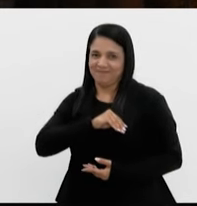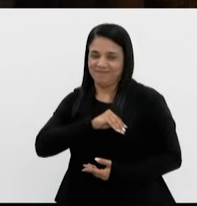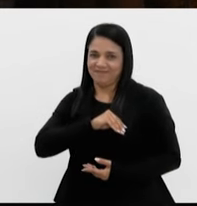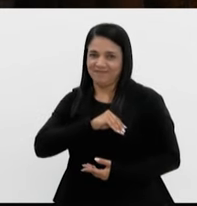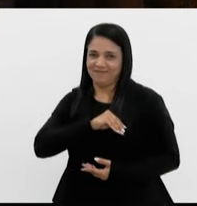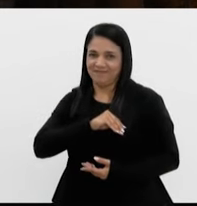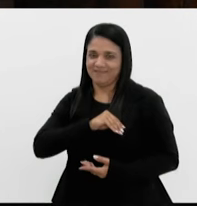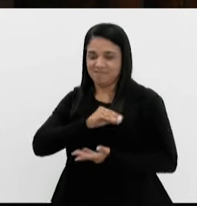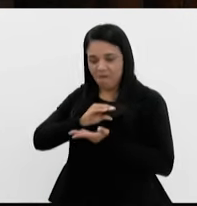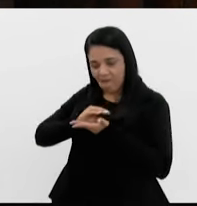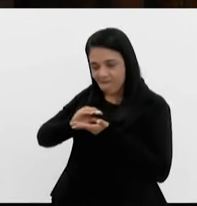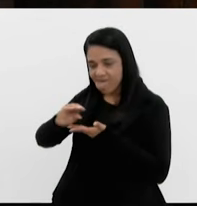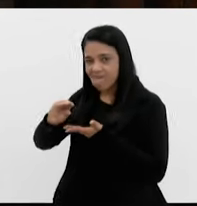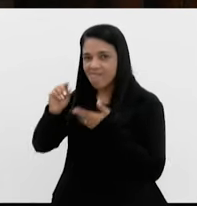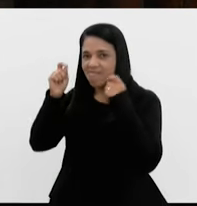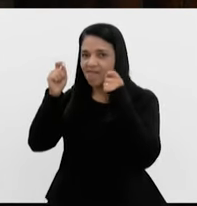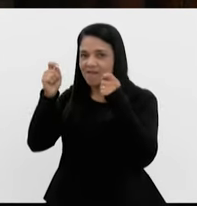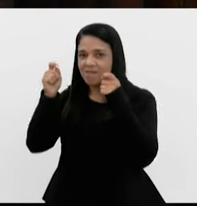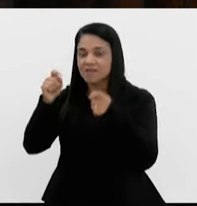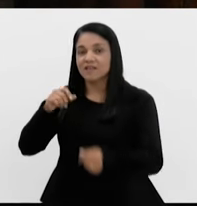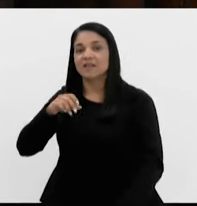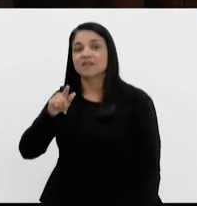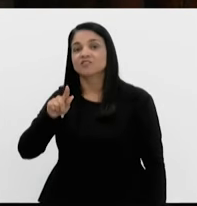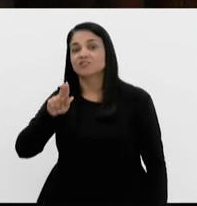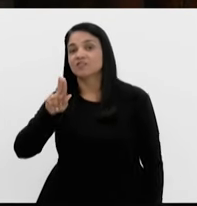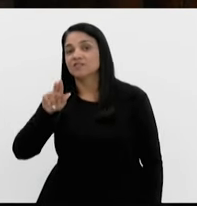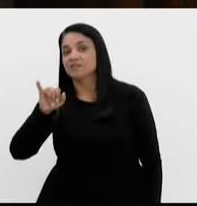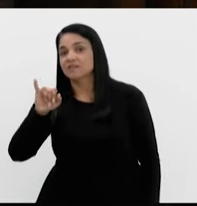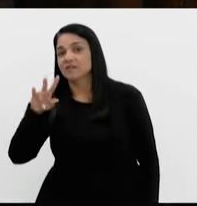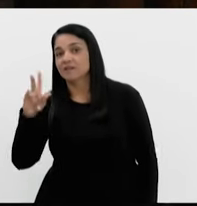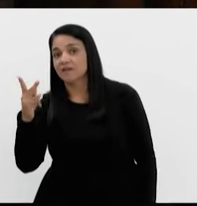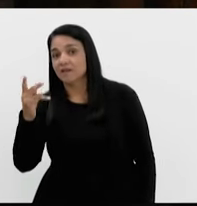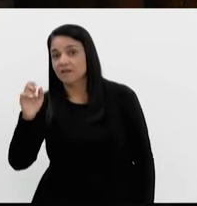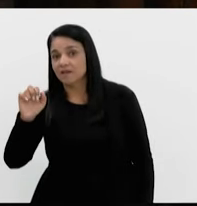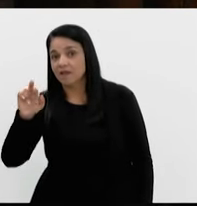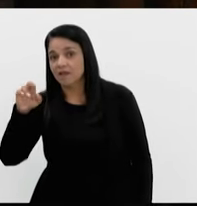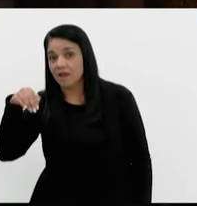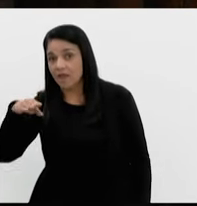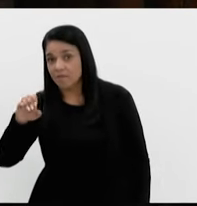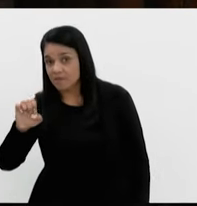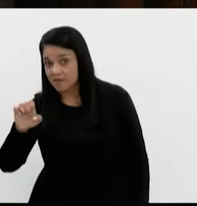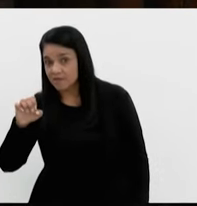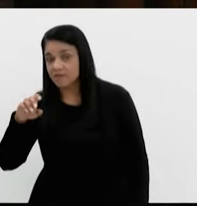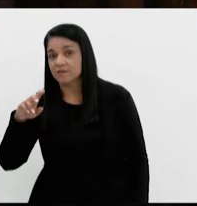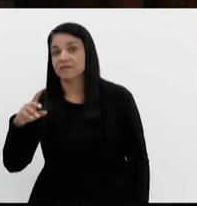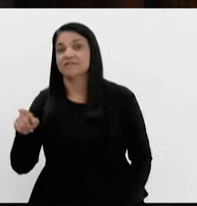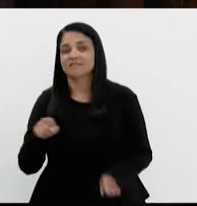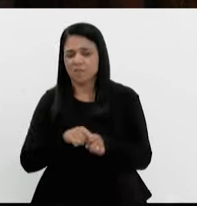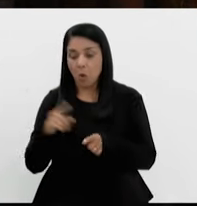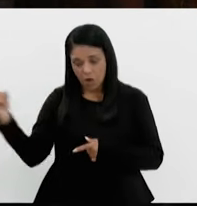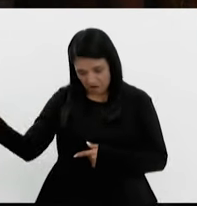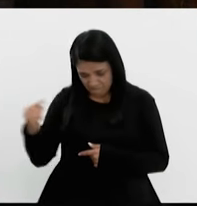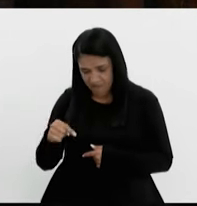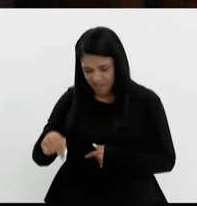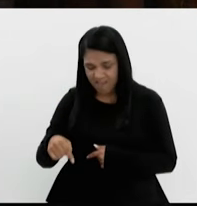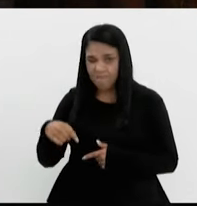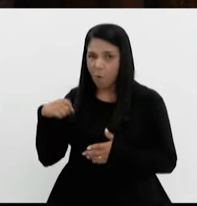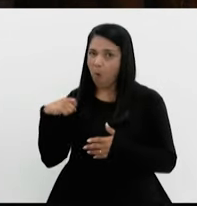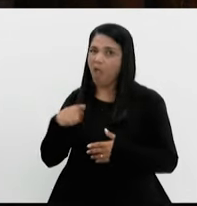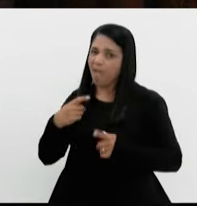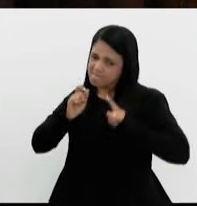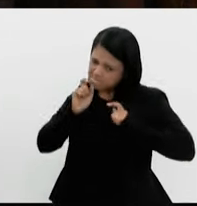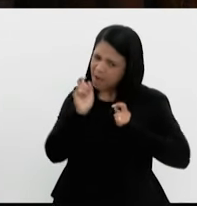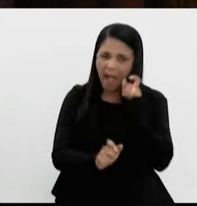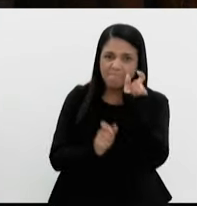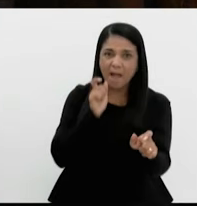campanha de Guilherme scher que eu eu eu quero que ele apareça aqui vai tomar outra escovada como tomou minha vai